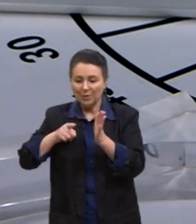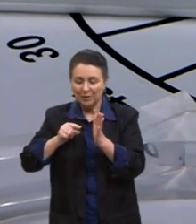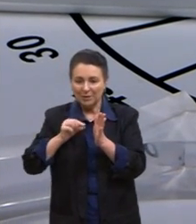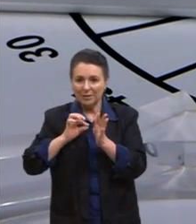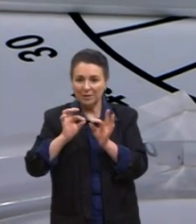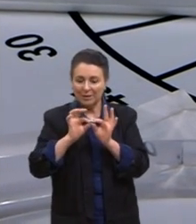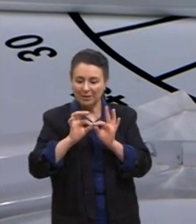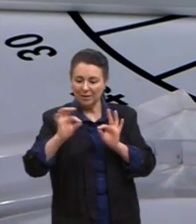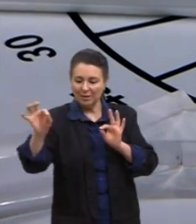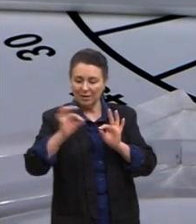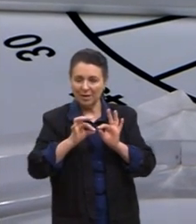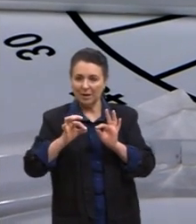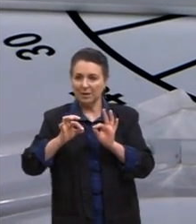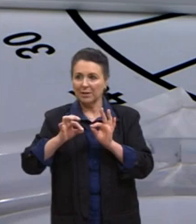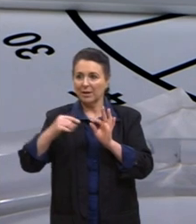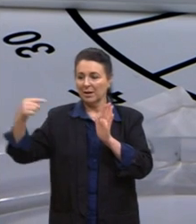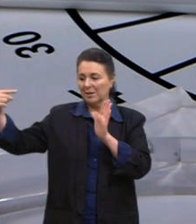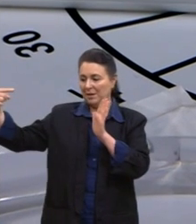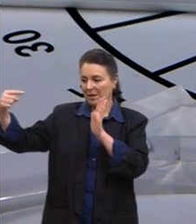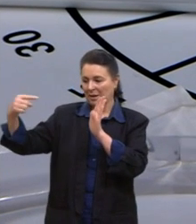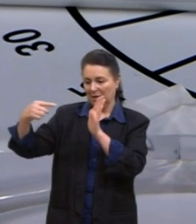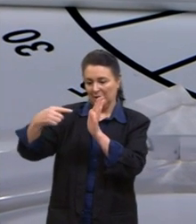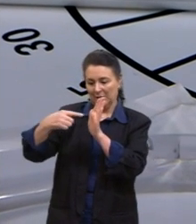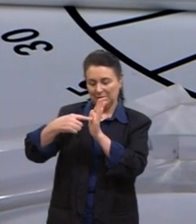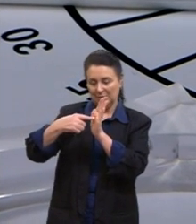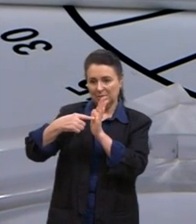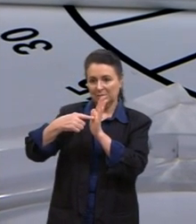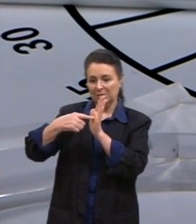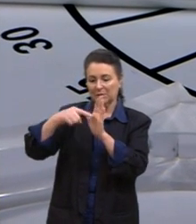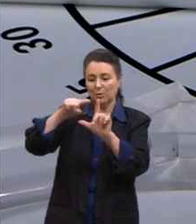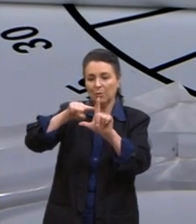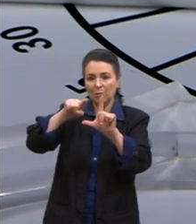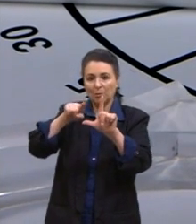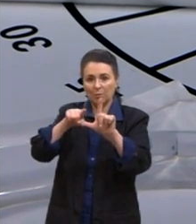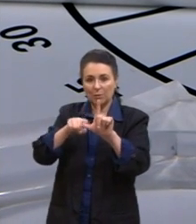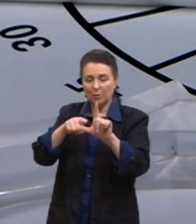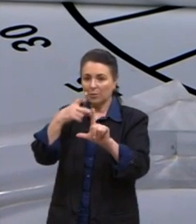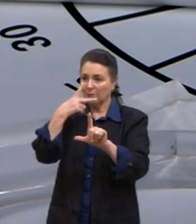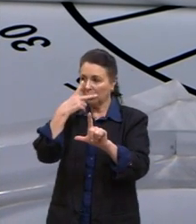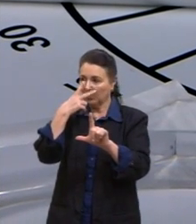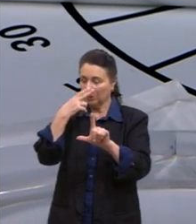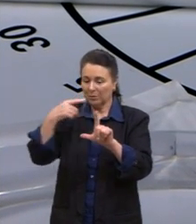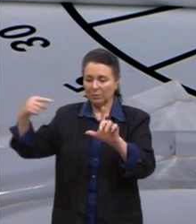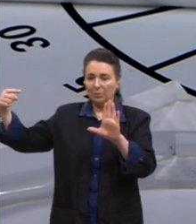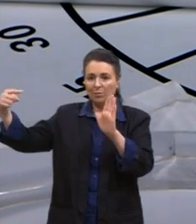tá esse raio que incide vai ter o mesmo ângulo do raio